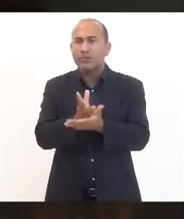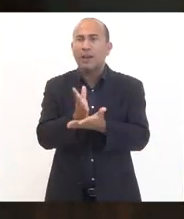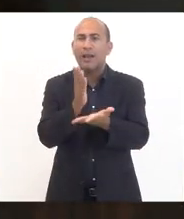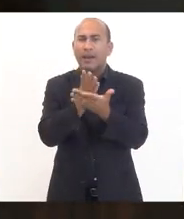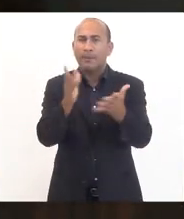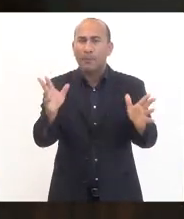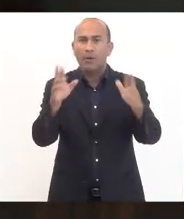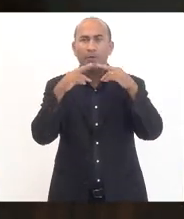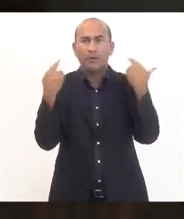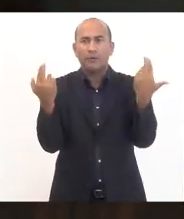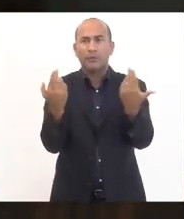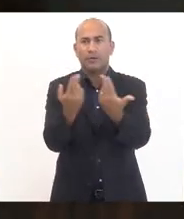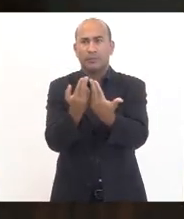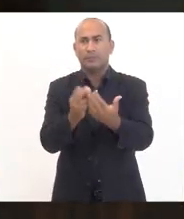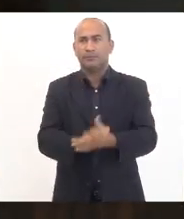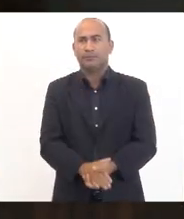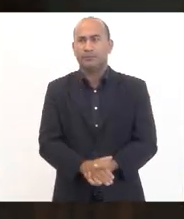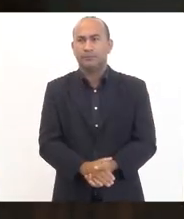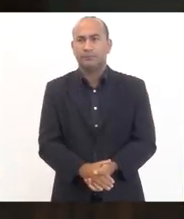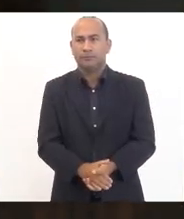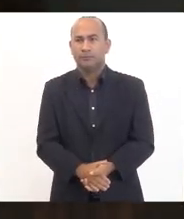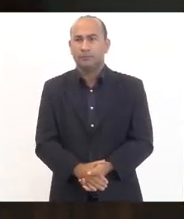encerrado.